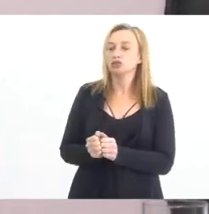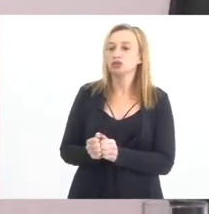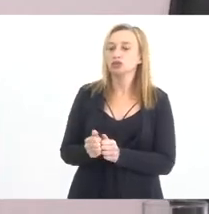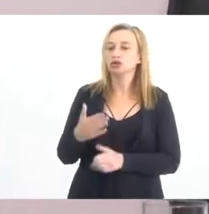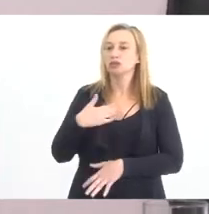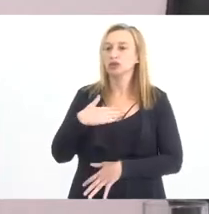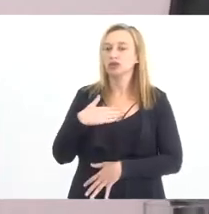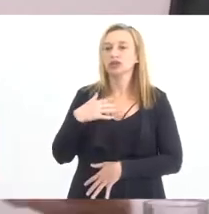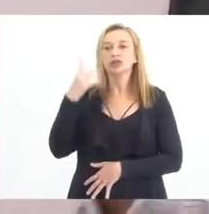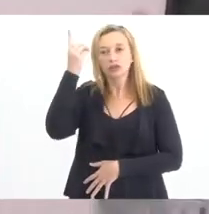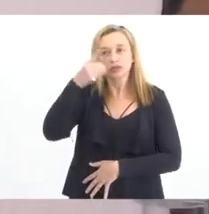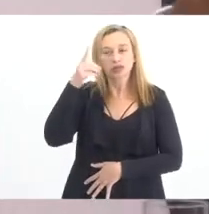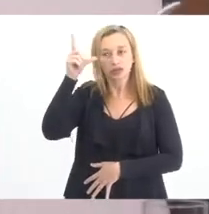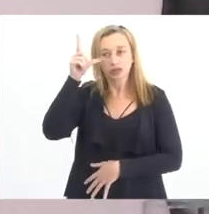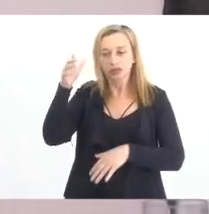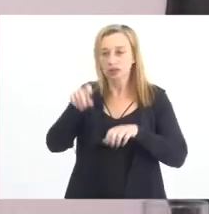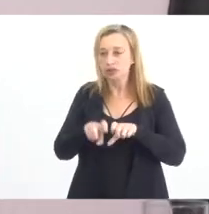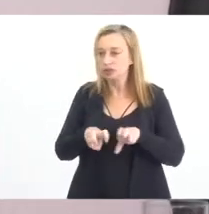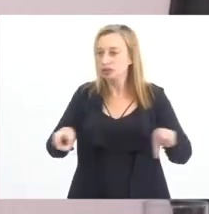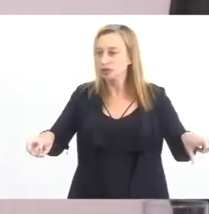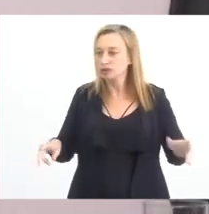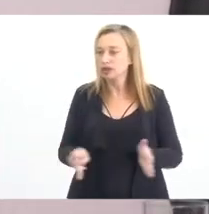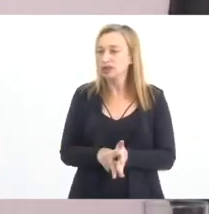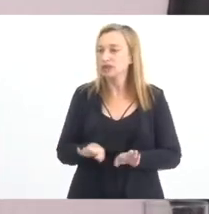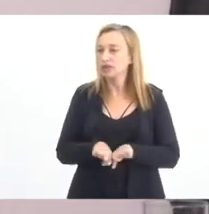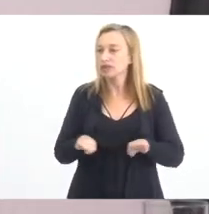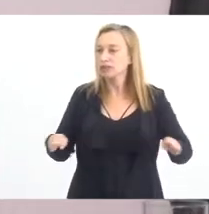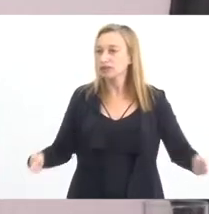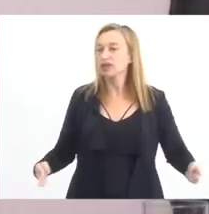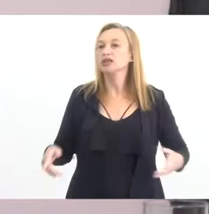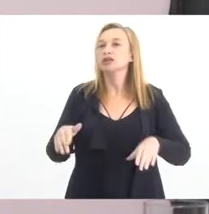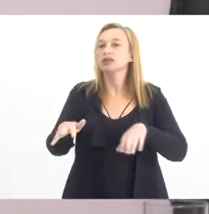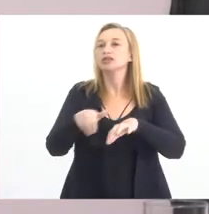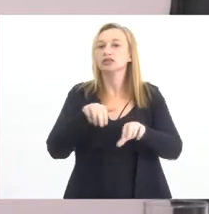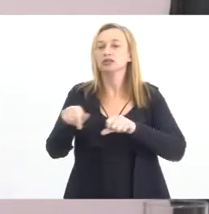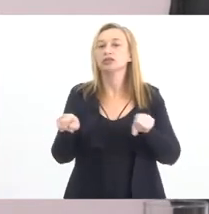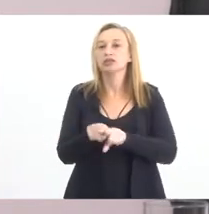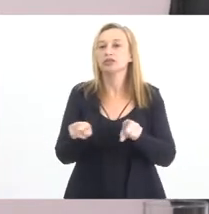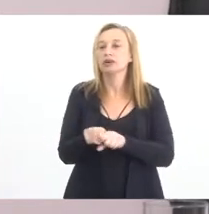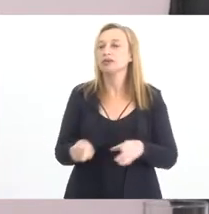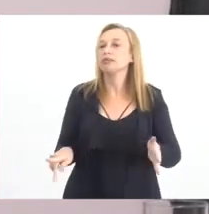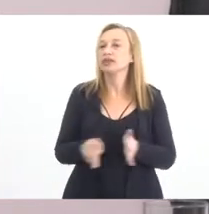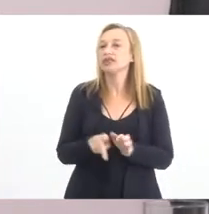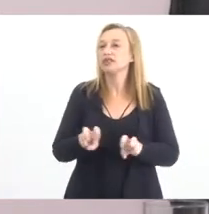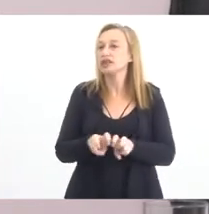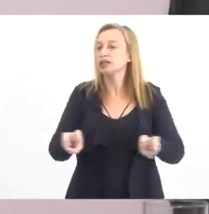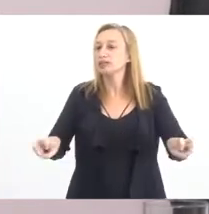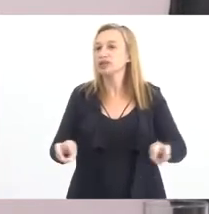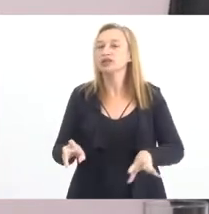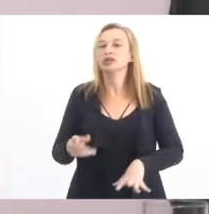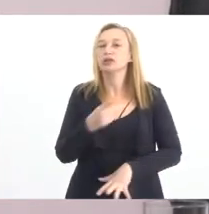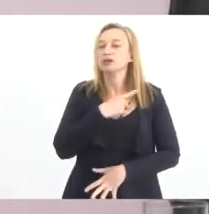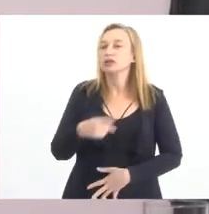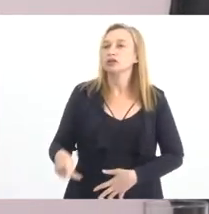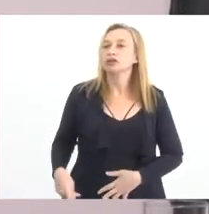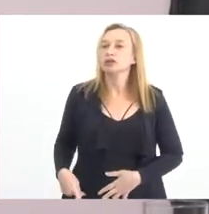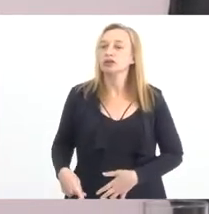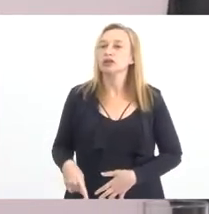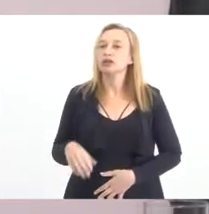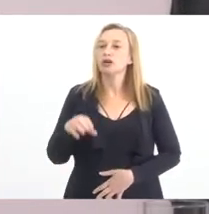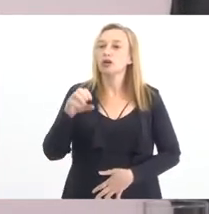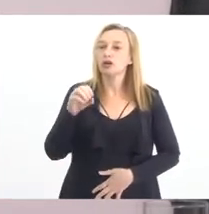fazer parte aqui da mesa junto conosco. E chamo também para fazer parte da mesa junto conosco o presidente da